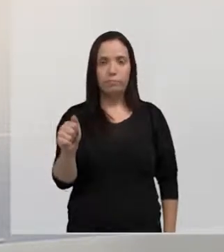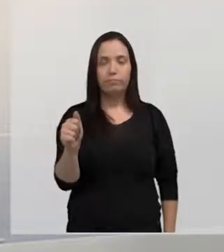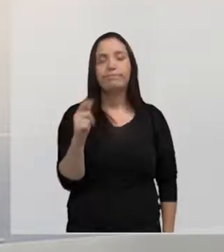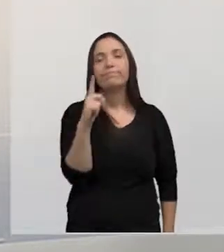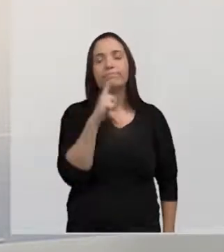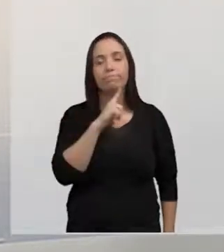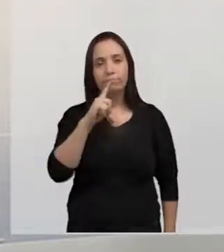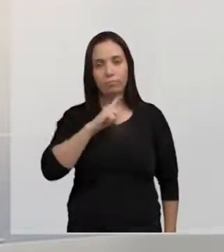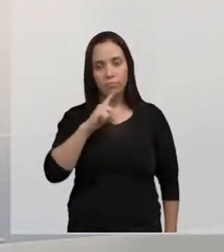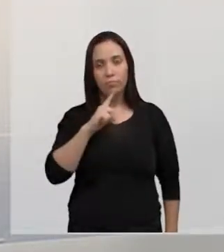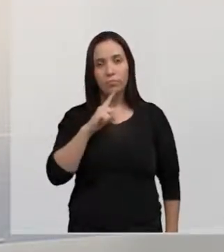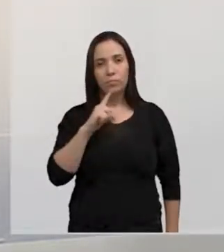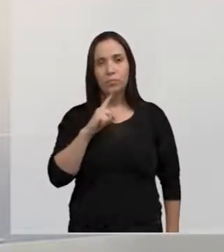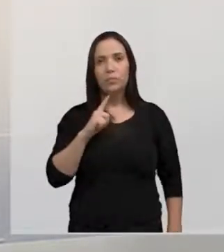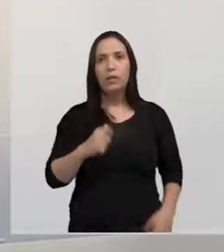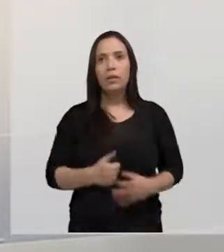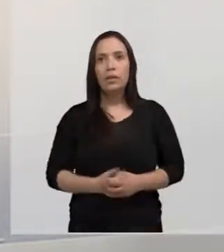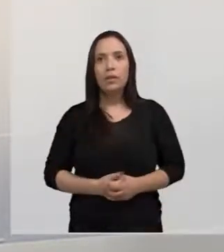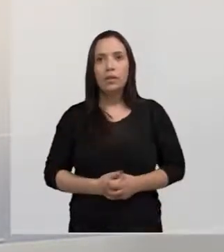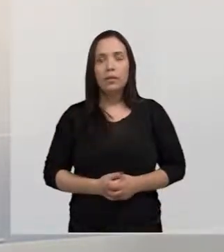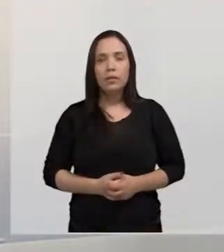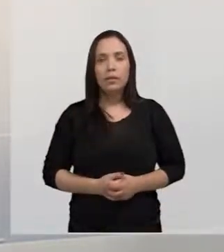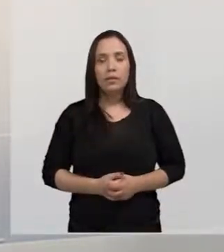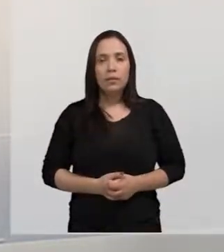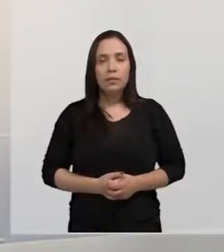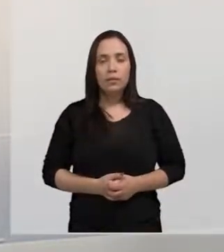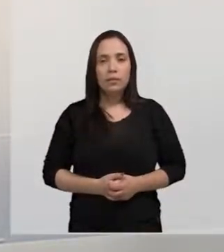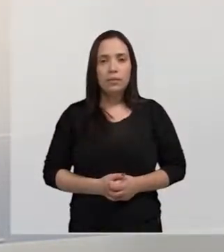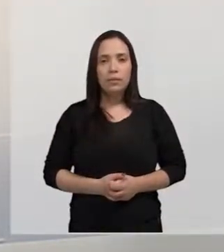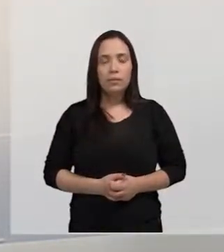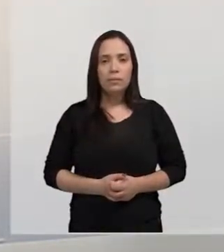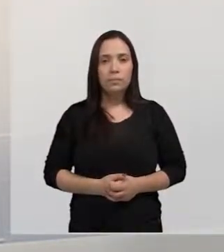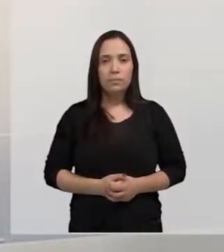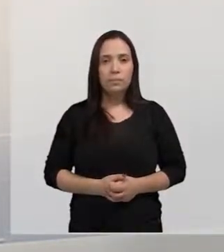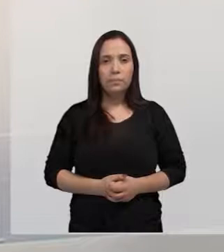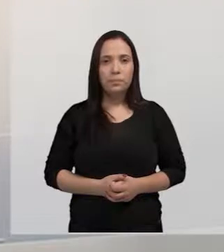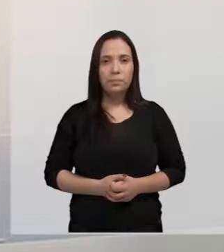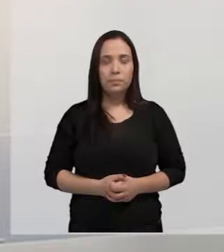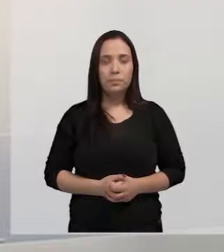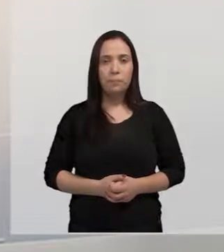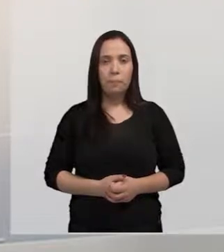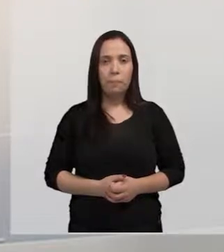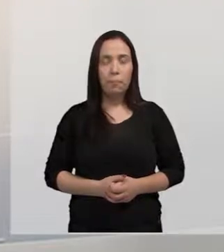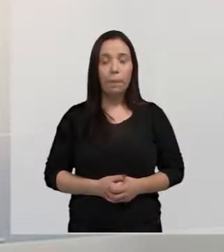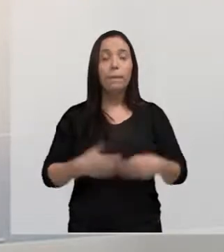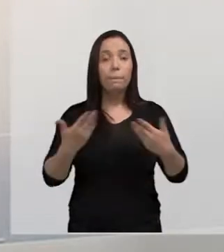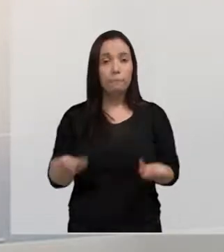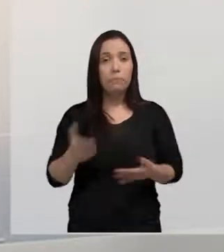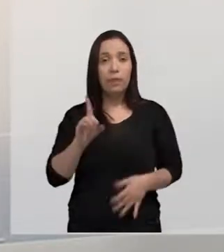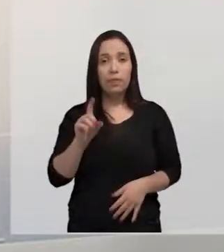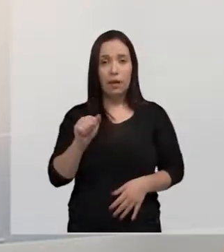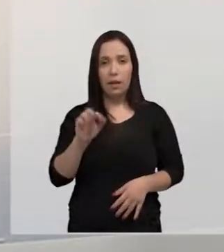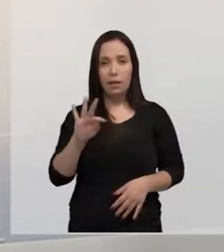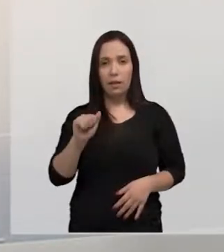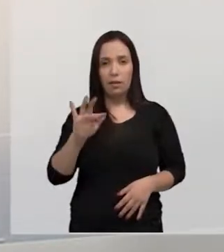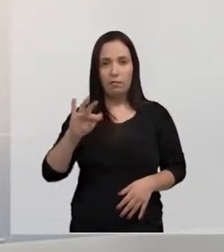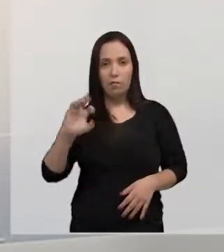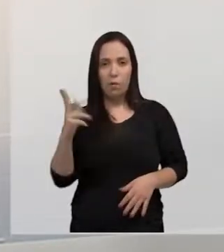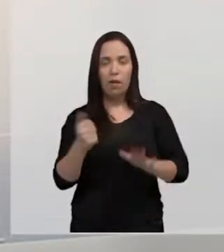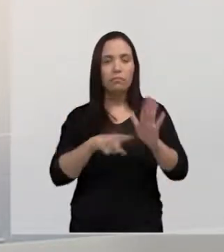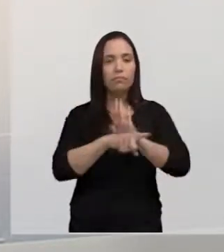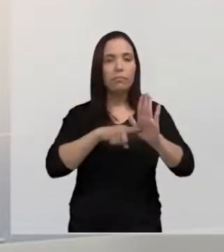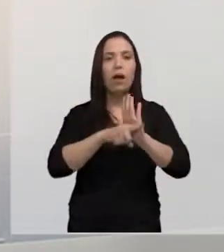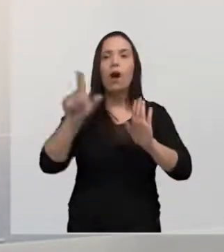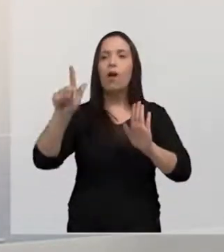Data, mas um universo muito pequeno, né? Muito pequeno. Mas o Datafolha, a pedido da Rede Globo, fez